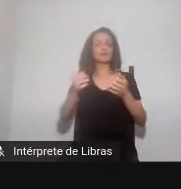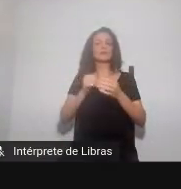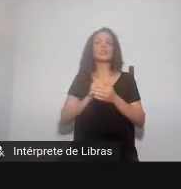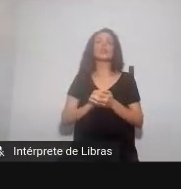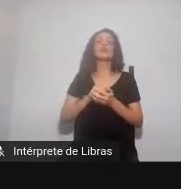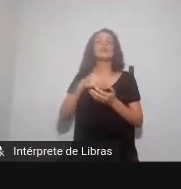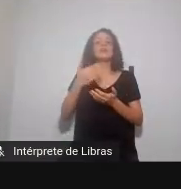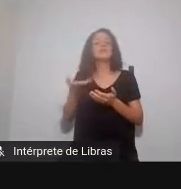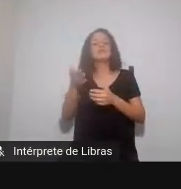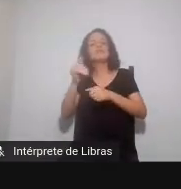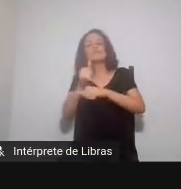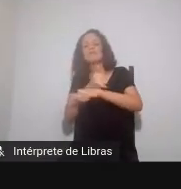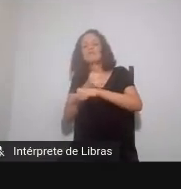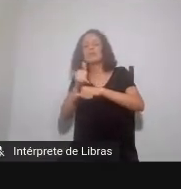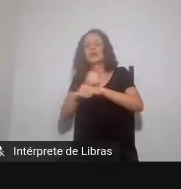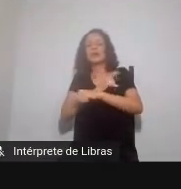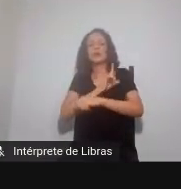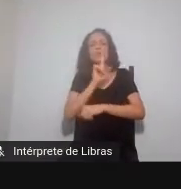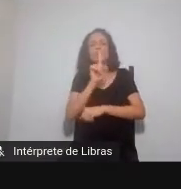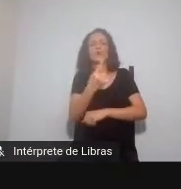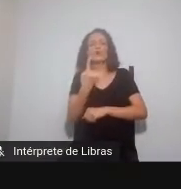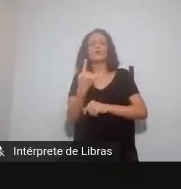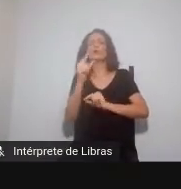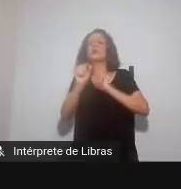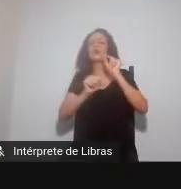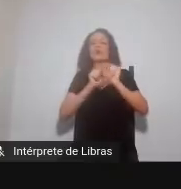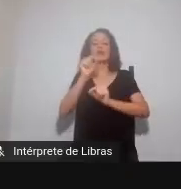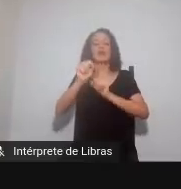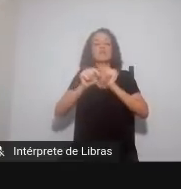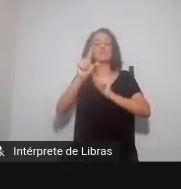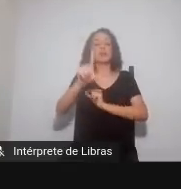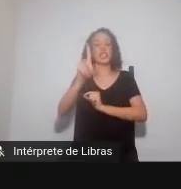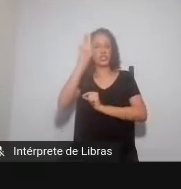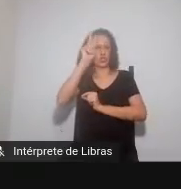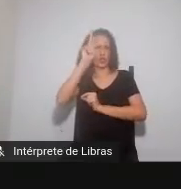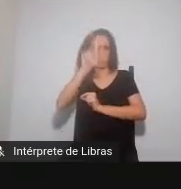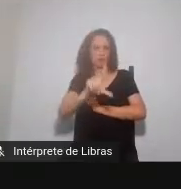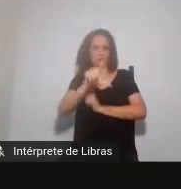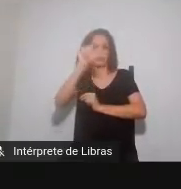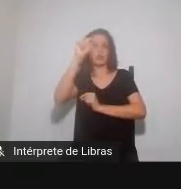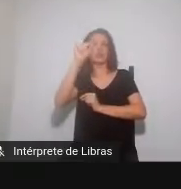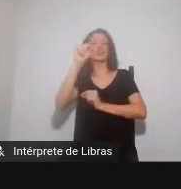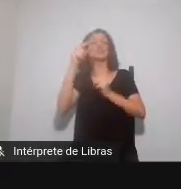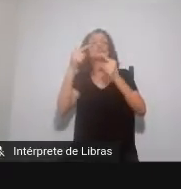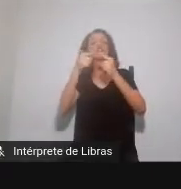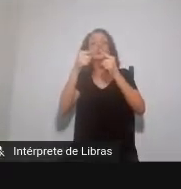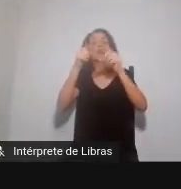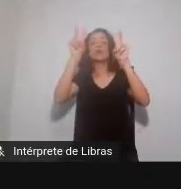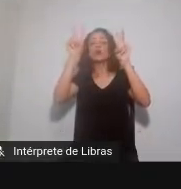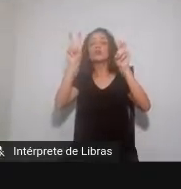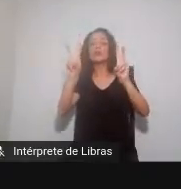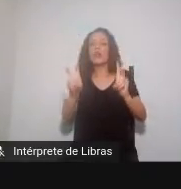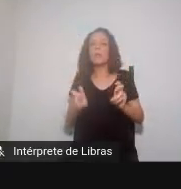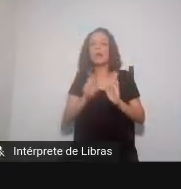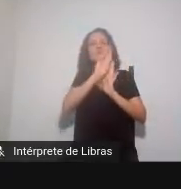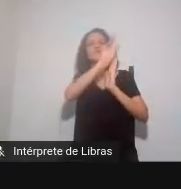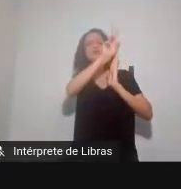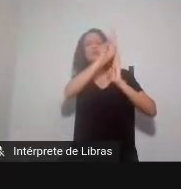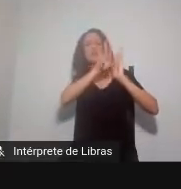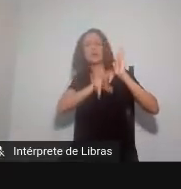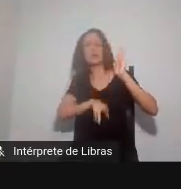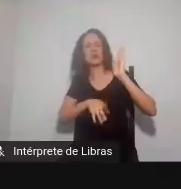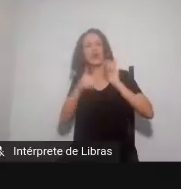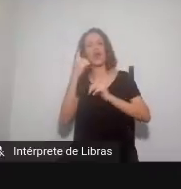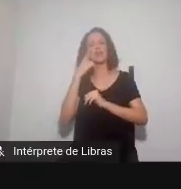estratégias é escolher histórias a partir de temáticas. Foram variadas. Essa que eu estou mostrando